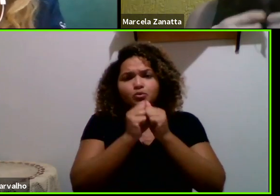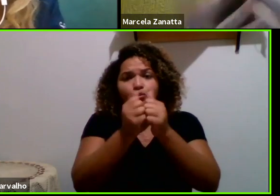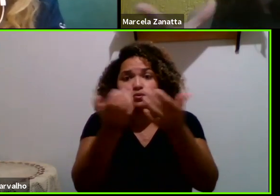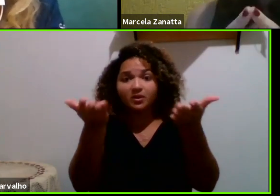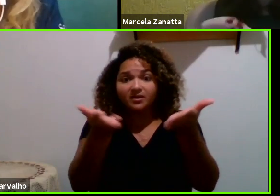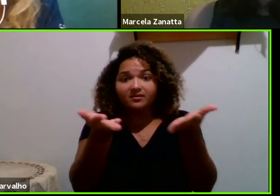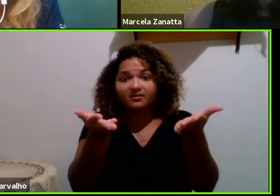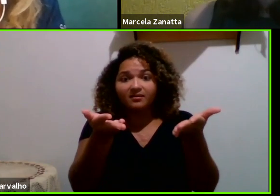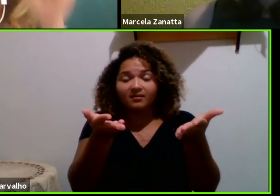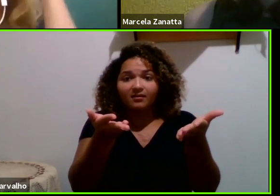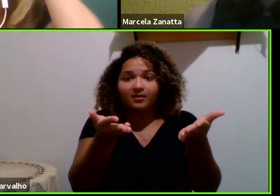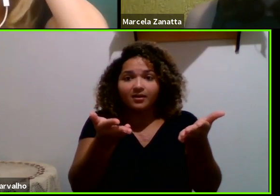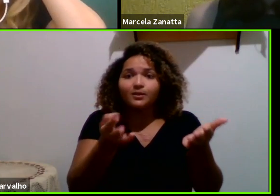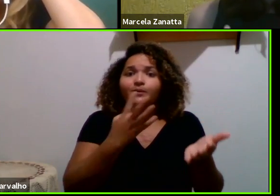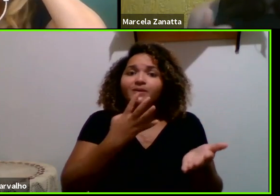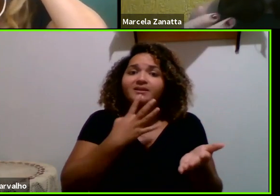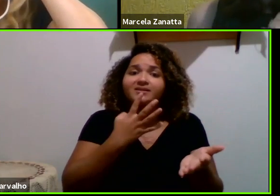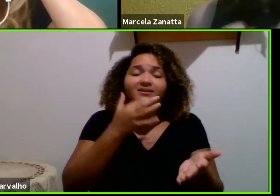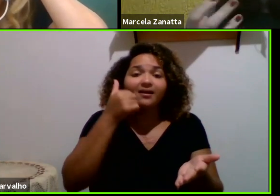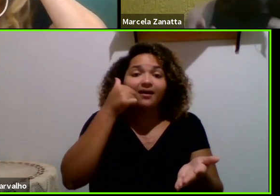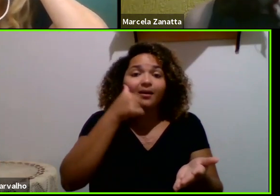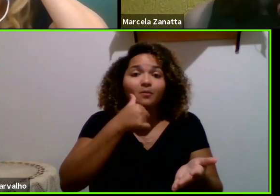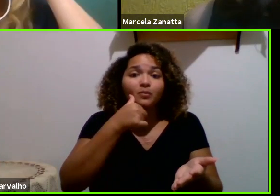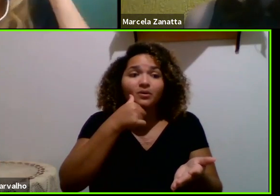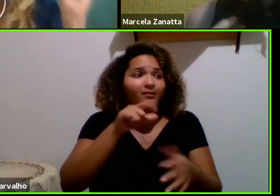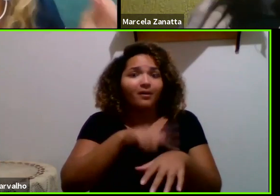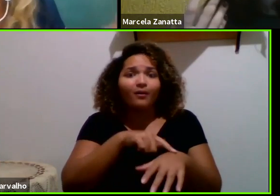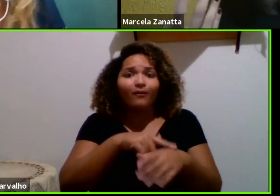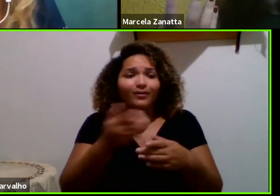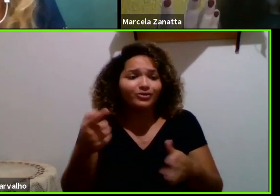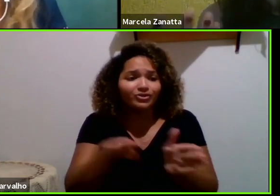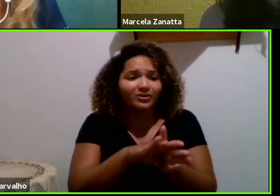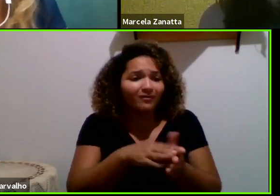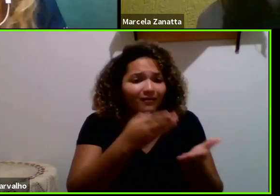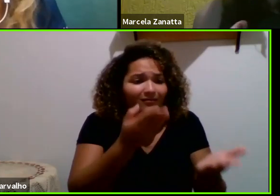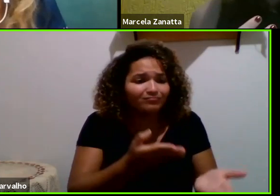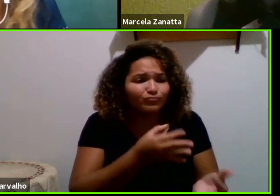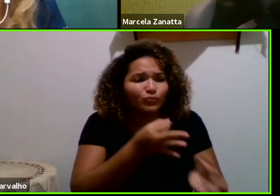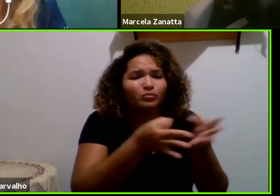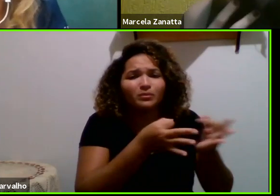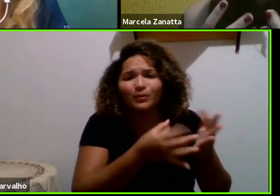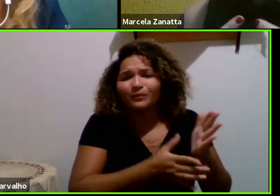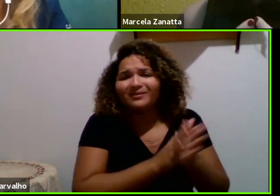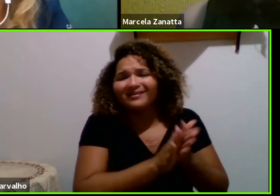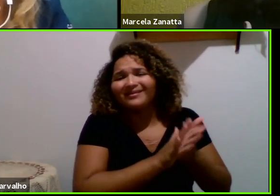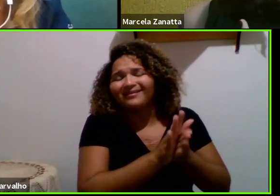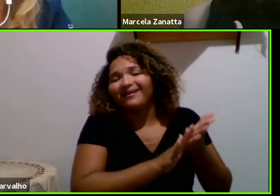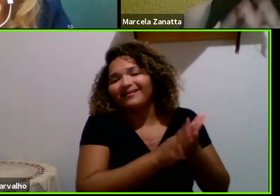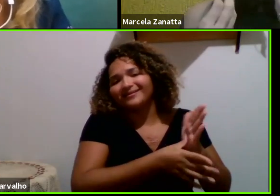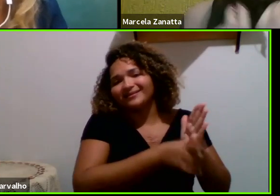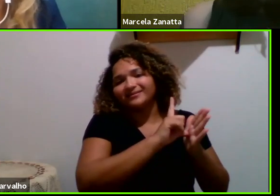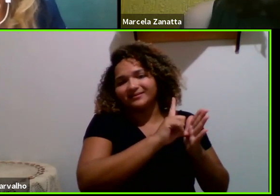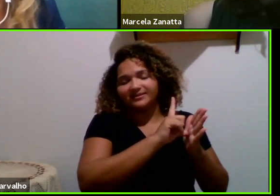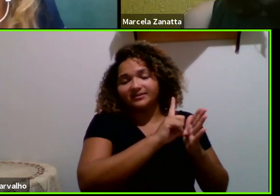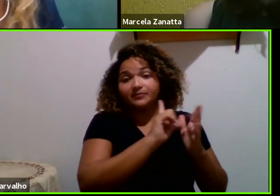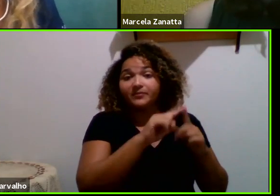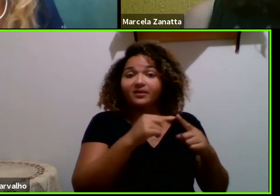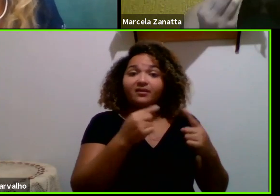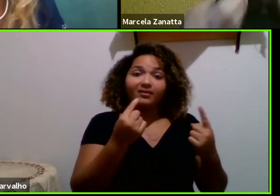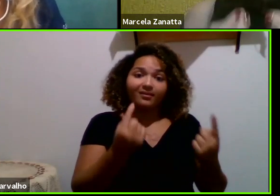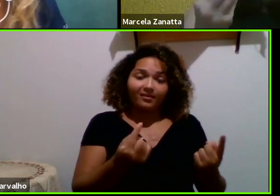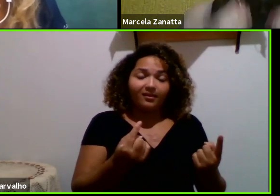aquela gestante na hora. Não conseguir ter preparado, ter conversado com essa mulher, não ter vínculo. Então, veja a